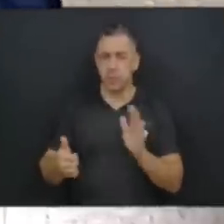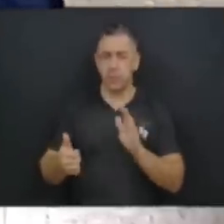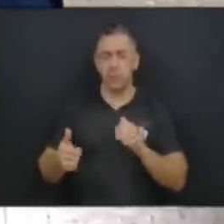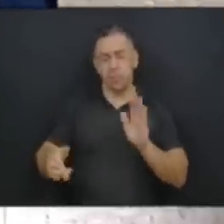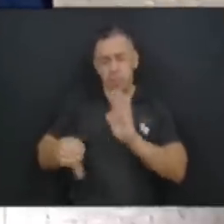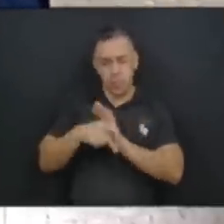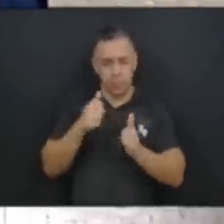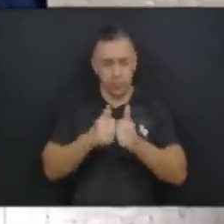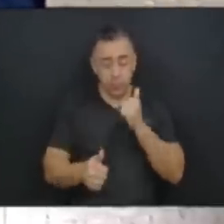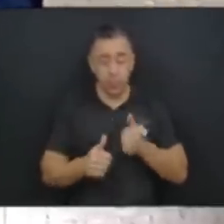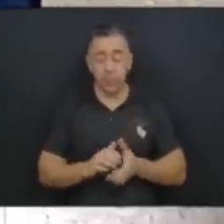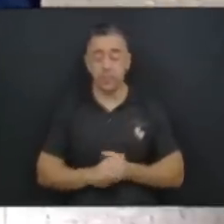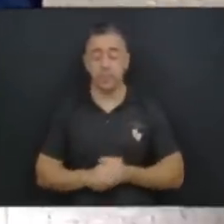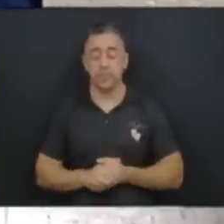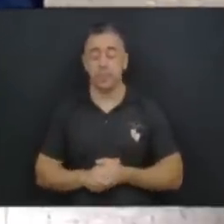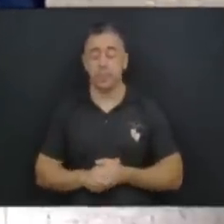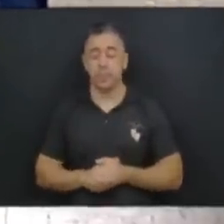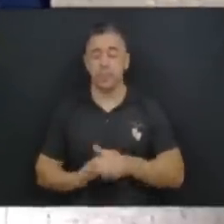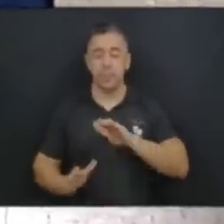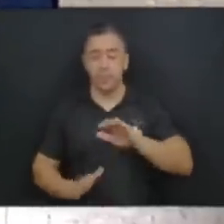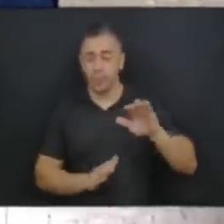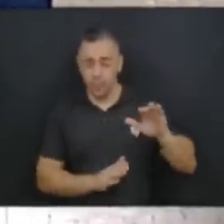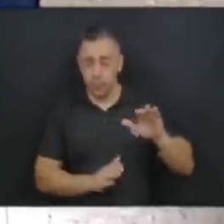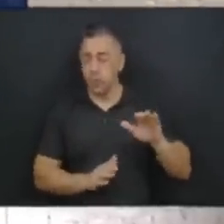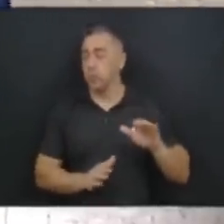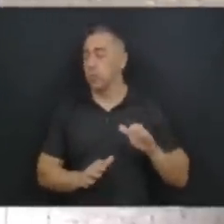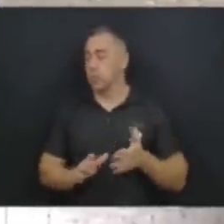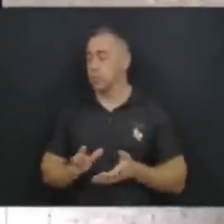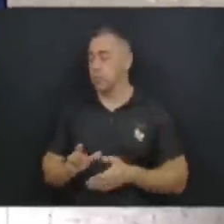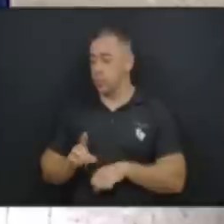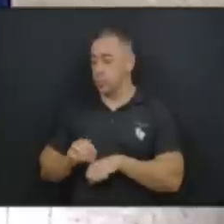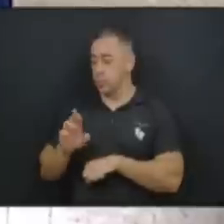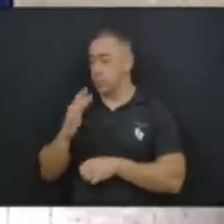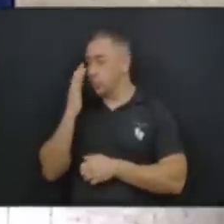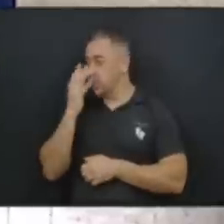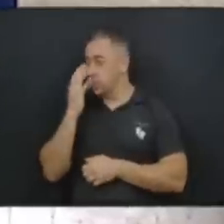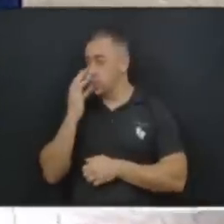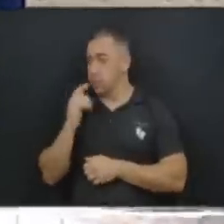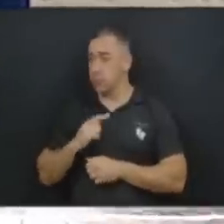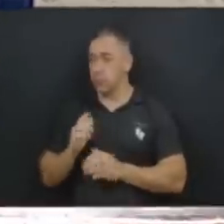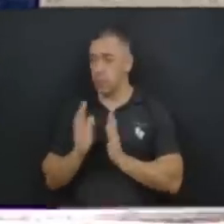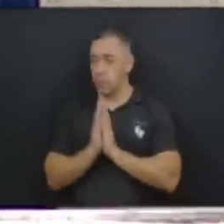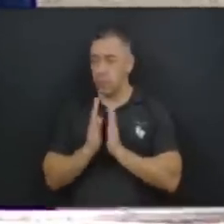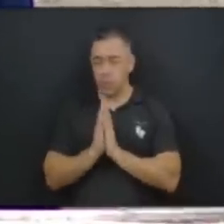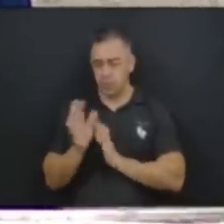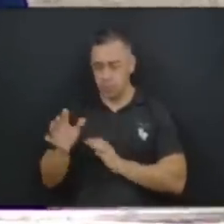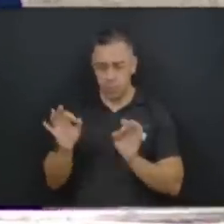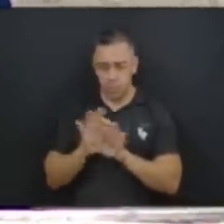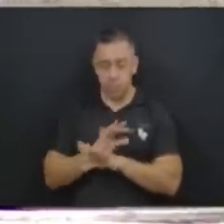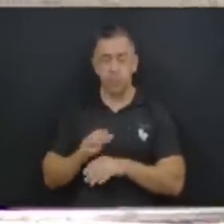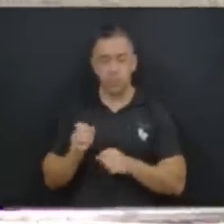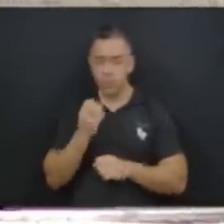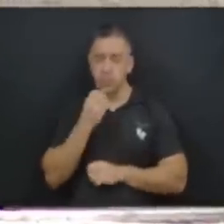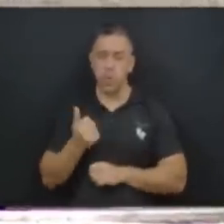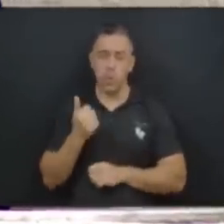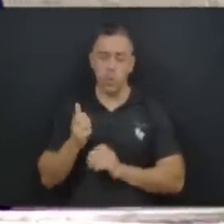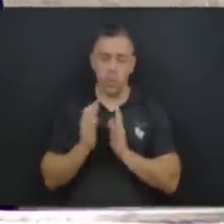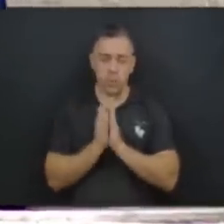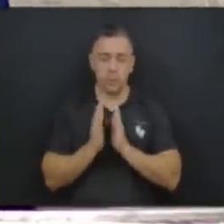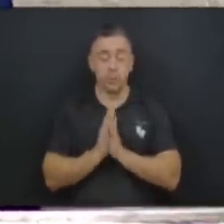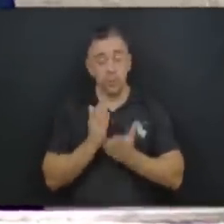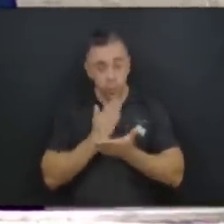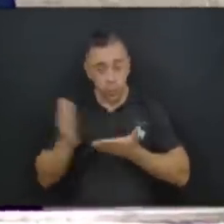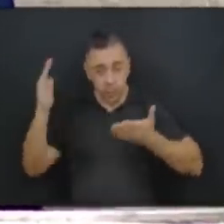bem meu querido tô Batista estaria orando oração faz bem Vamos conversar